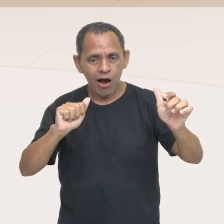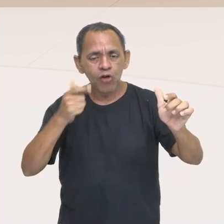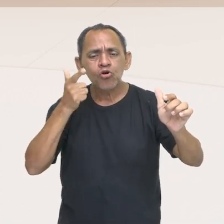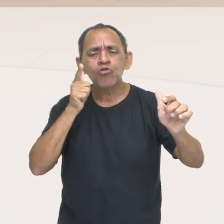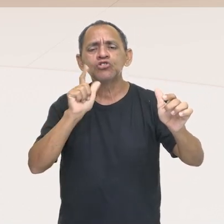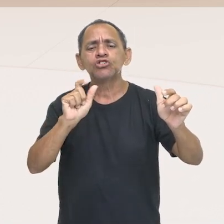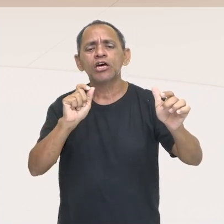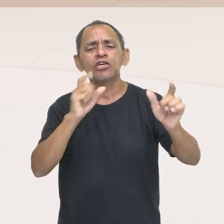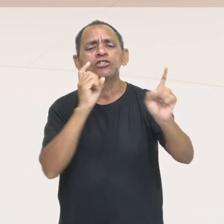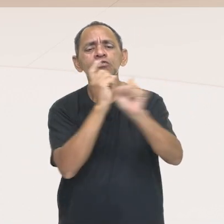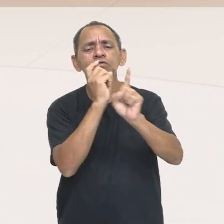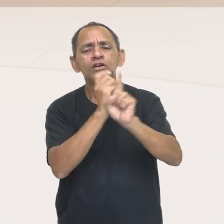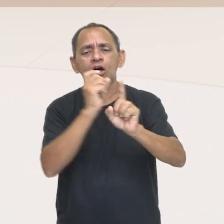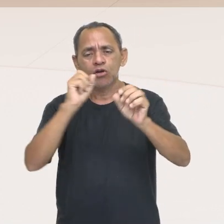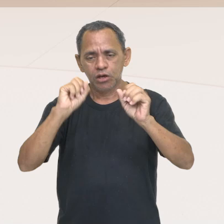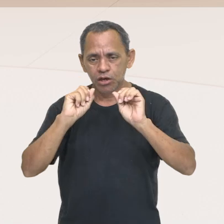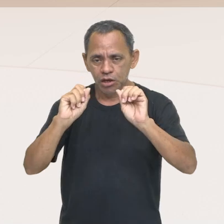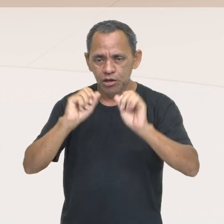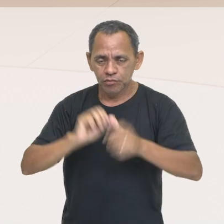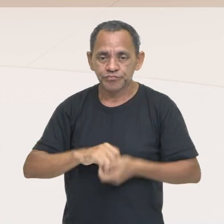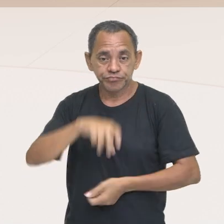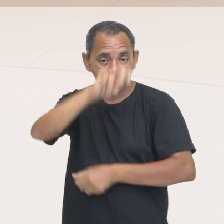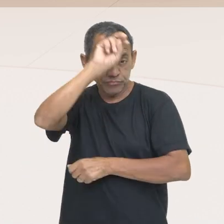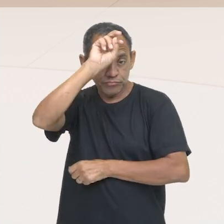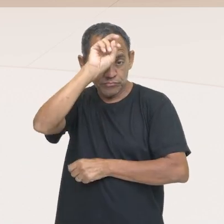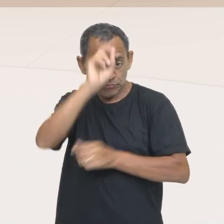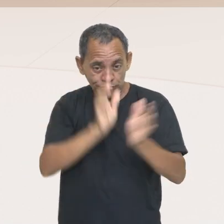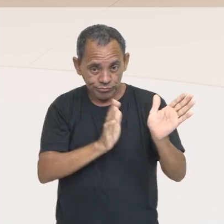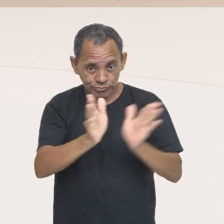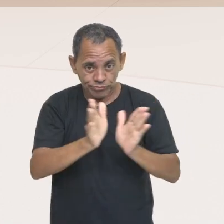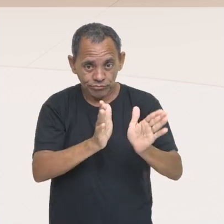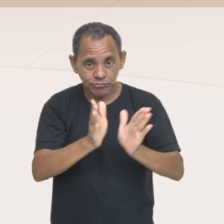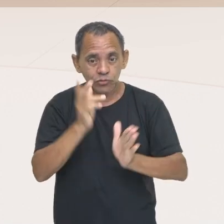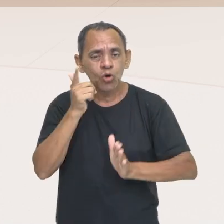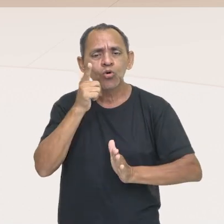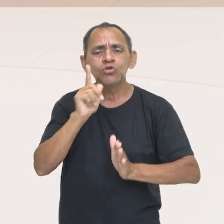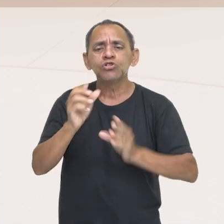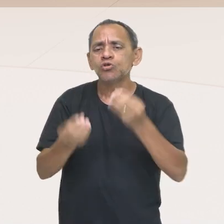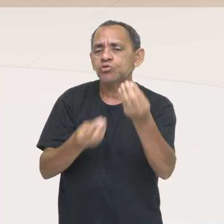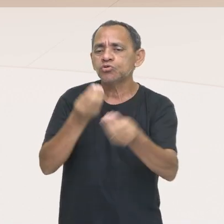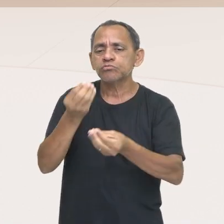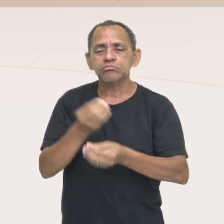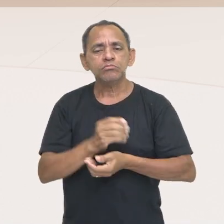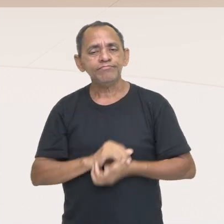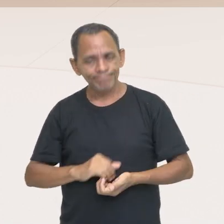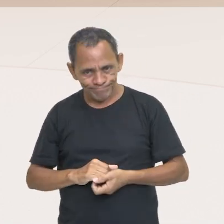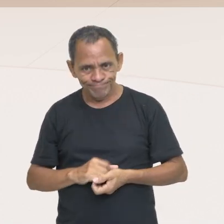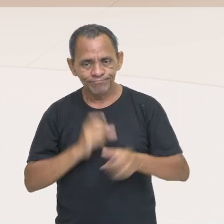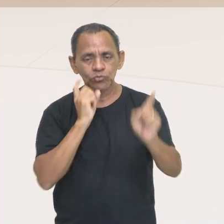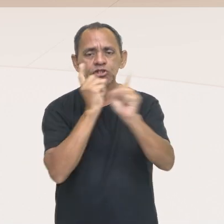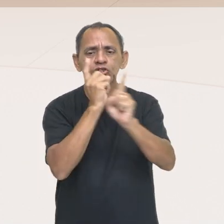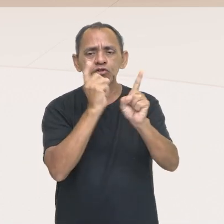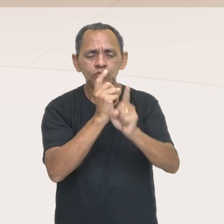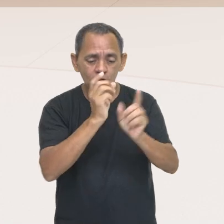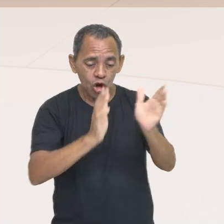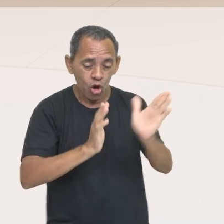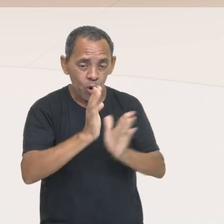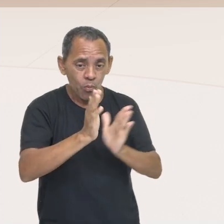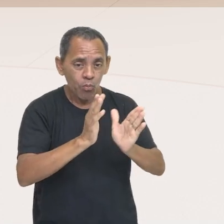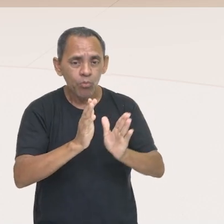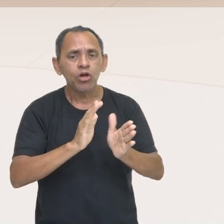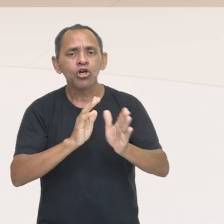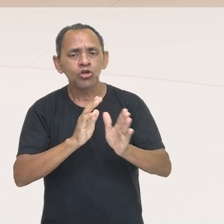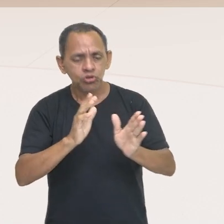consegue identificar, na verdade, os egípcios, né, naquele período, conseguiam identificar e fazer